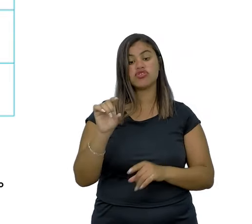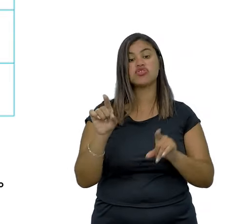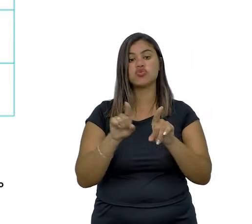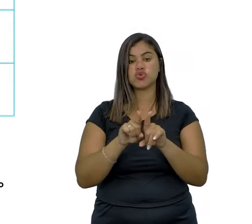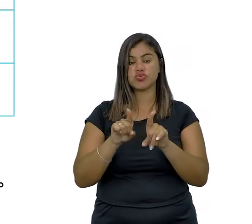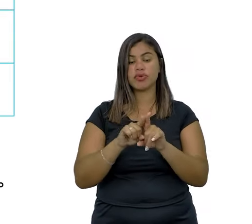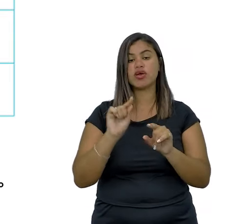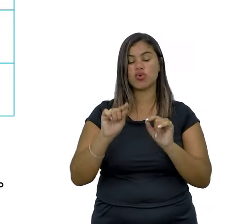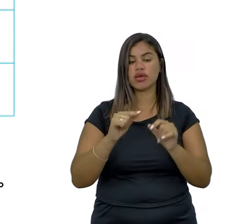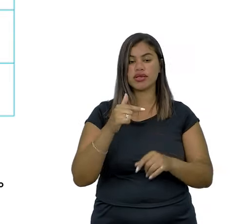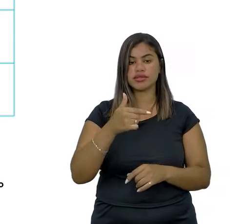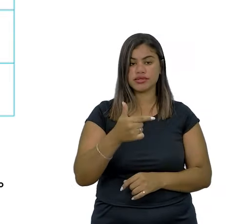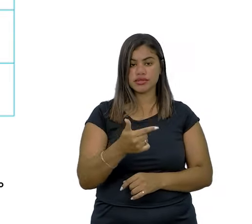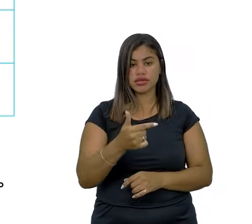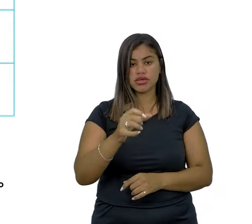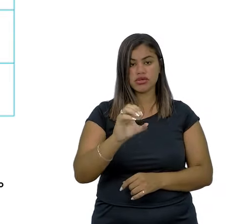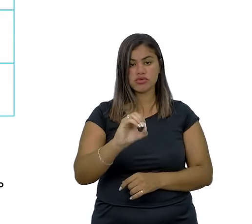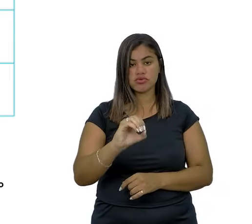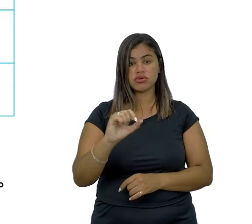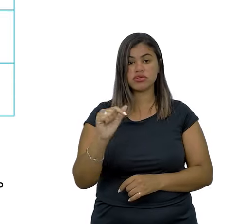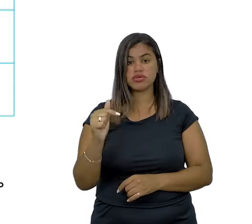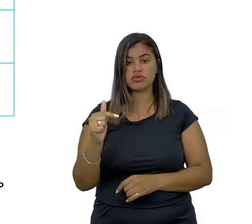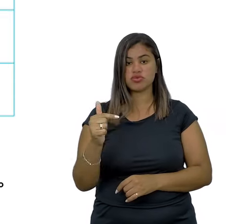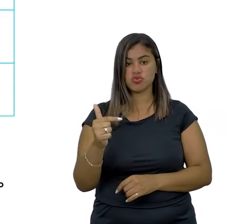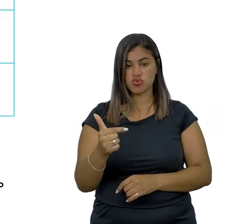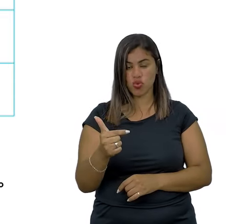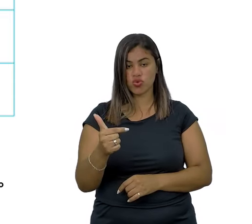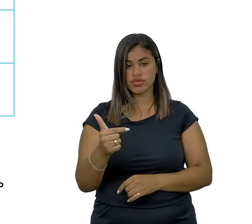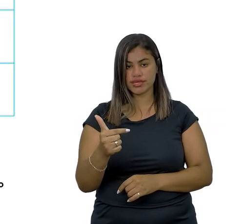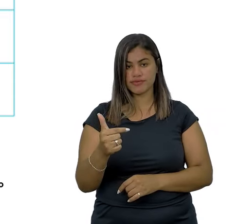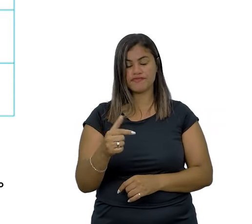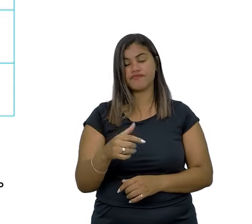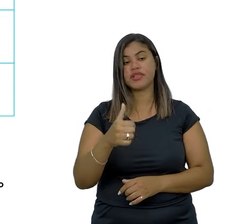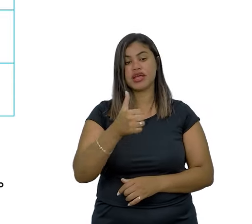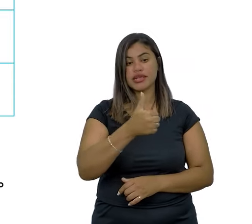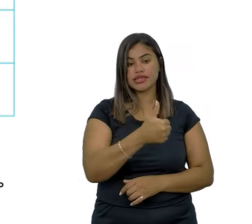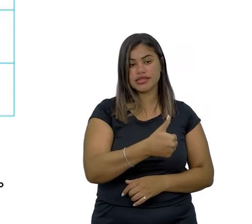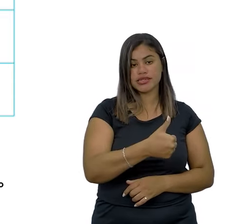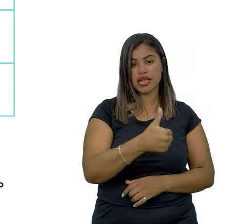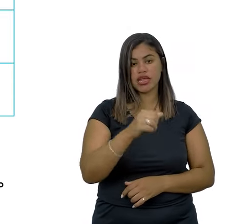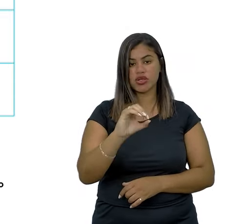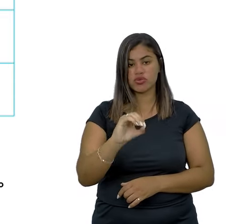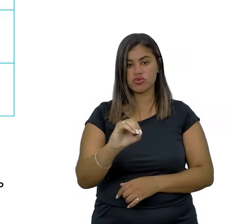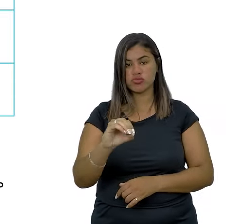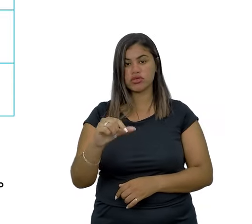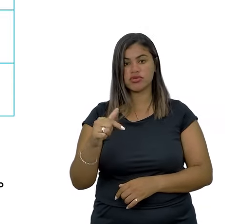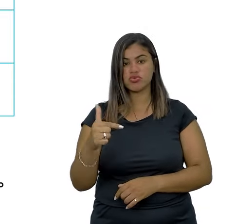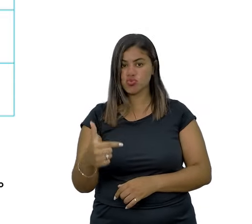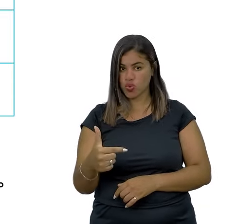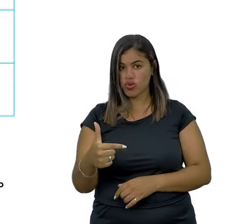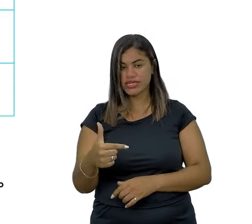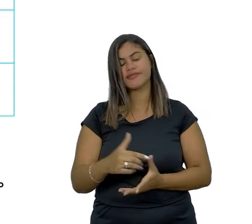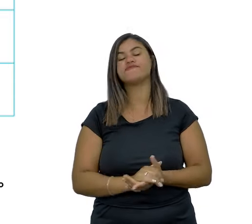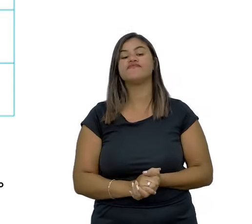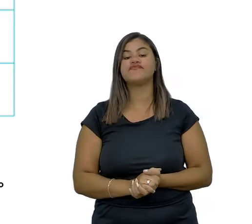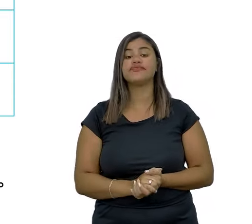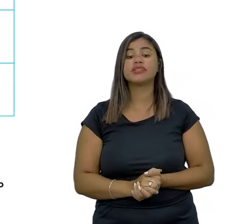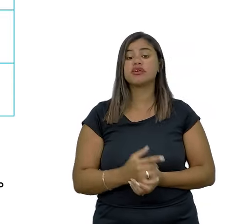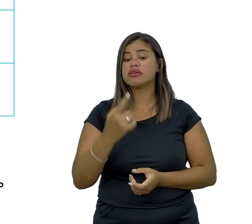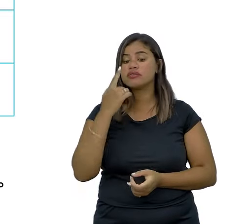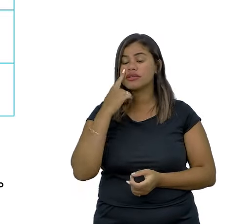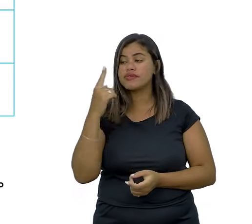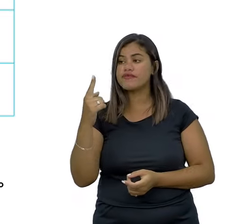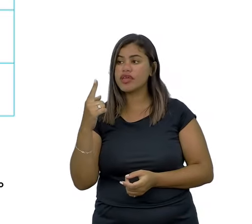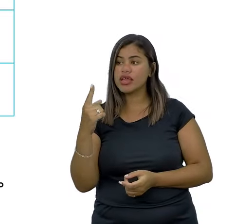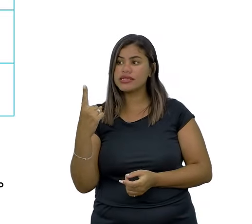elas precisam analisar qual é o menor número, né? E aí,